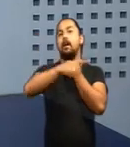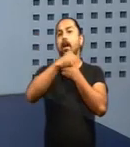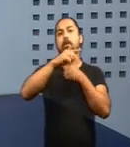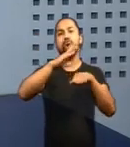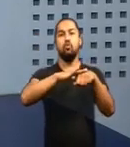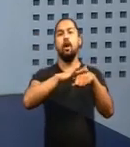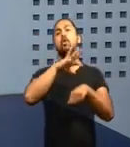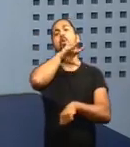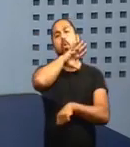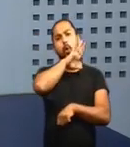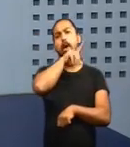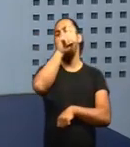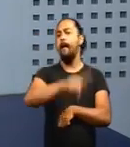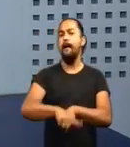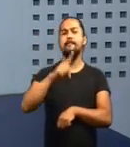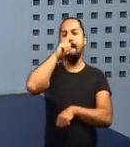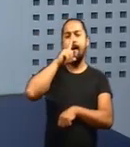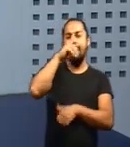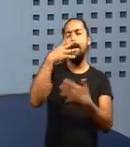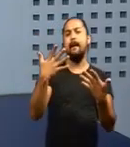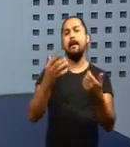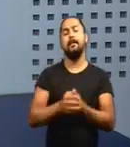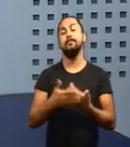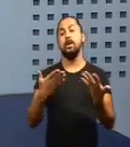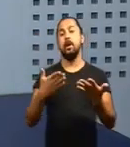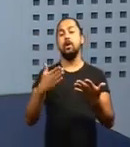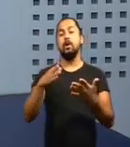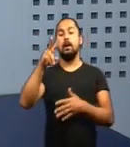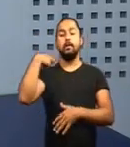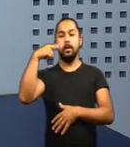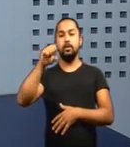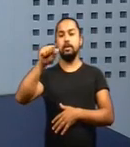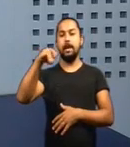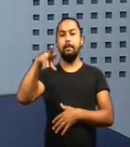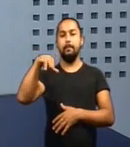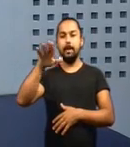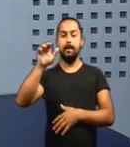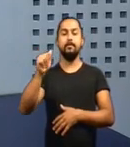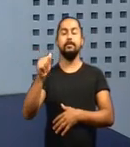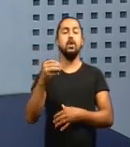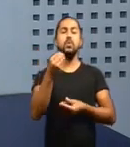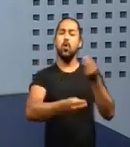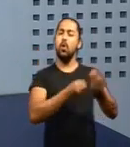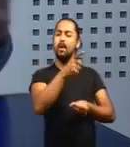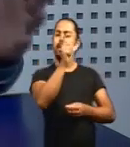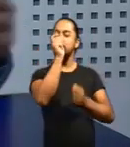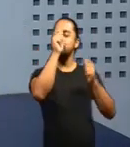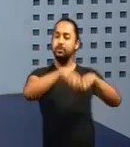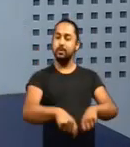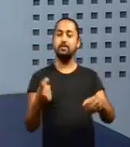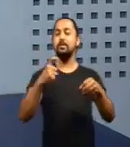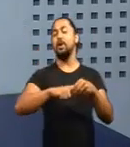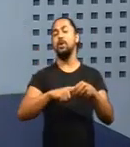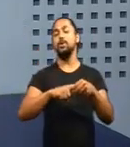coma. É um quadro gravíssimo. E o que a vereadora Sabina fala, fala com propriedade. Quais condições ele terá para montar uma equipe